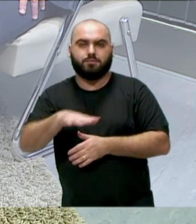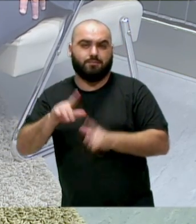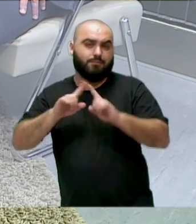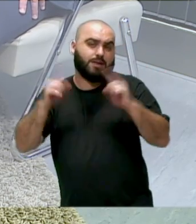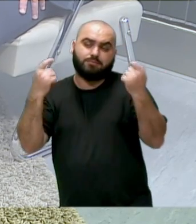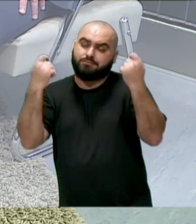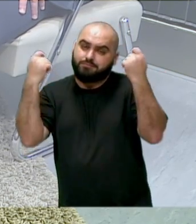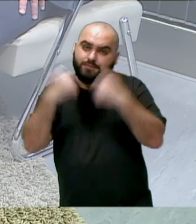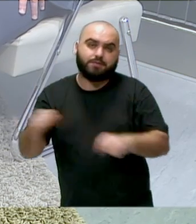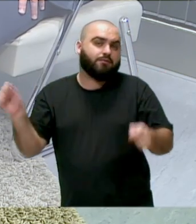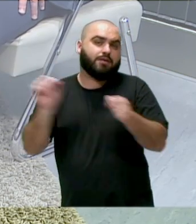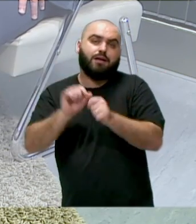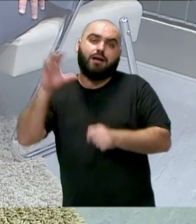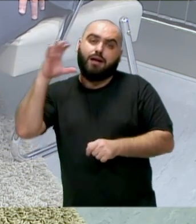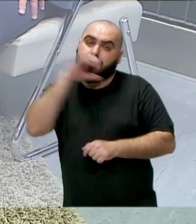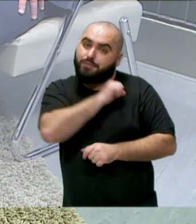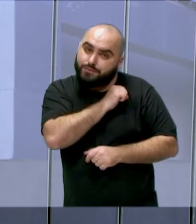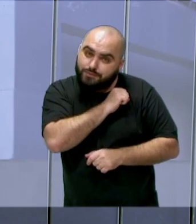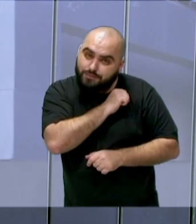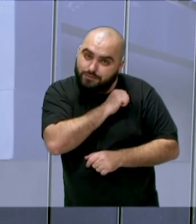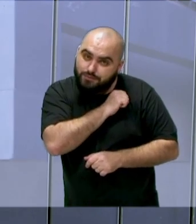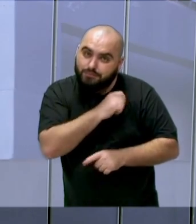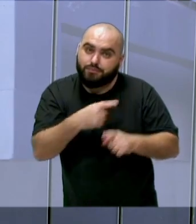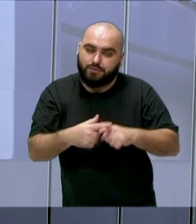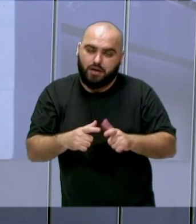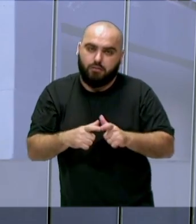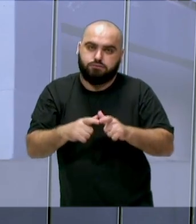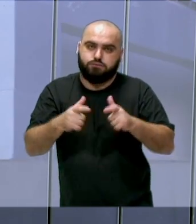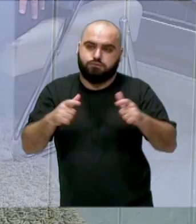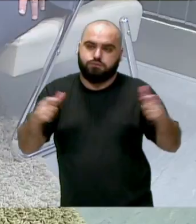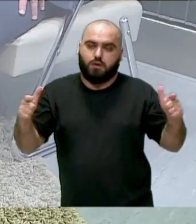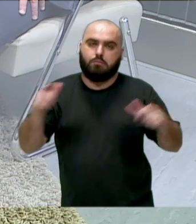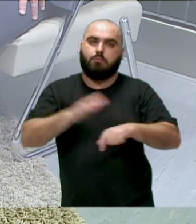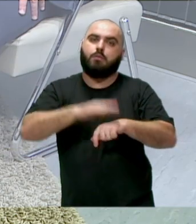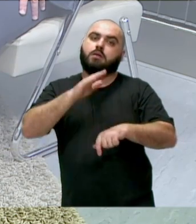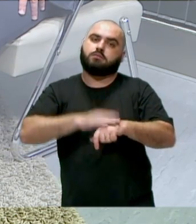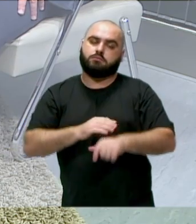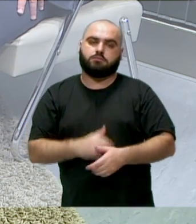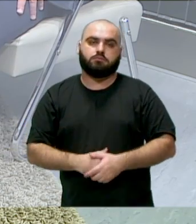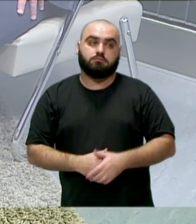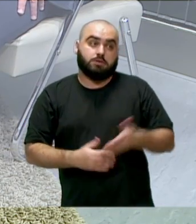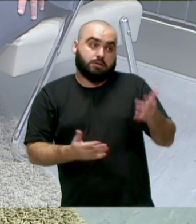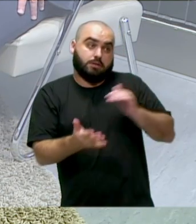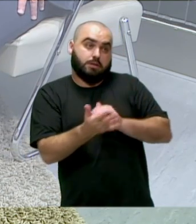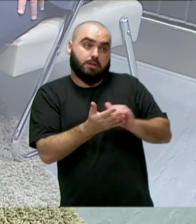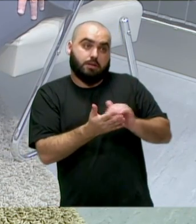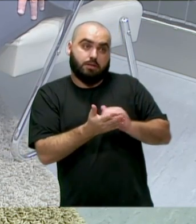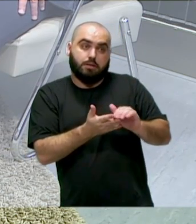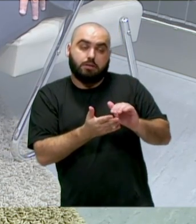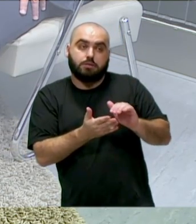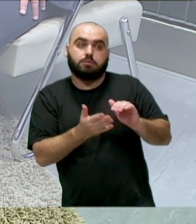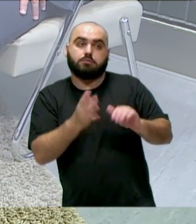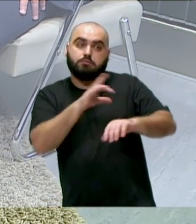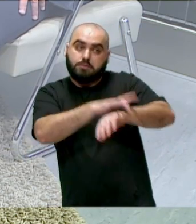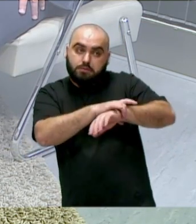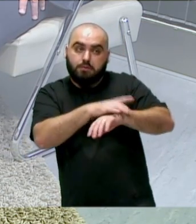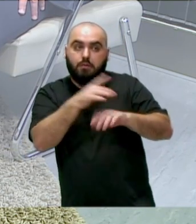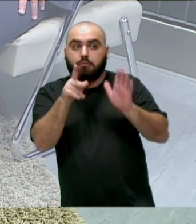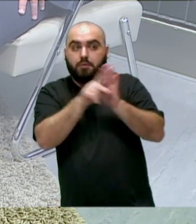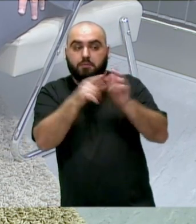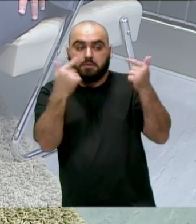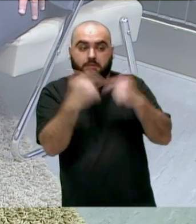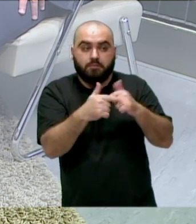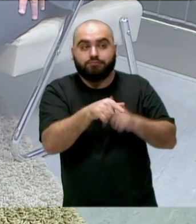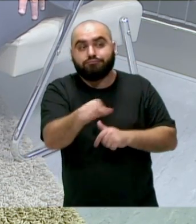tem que fazer o quanto antes, porque está crescendo cada vez mais. E de repente a Secretaria de Segurança Pública vai ter que trabalhar também nesse sentido para